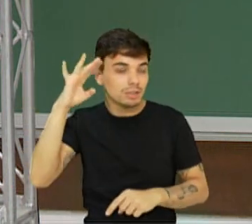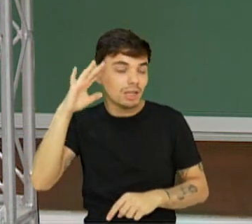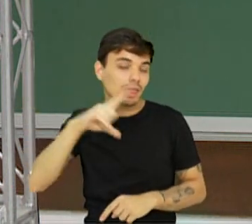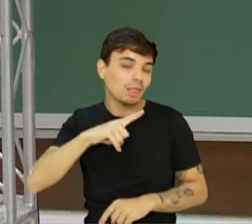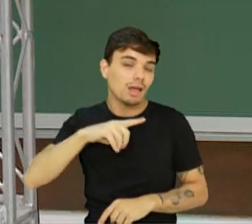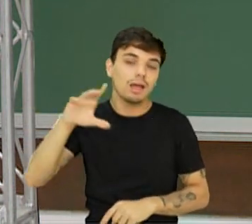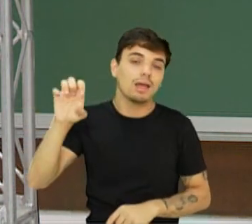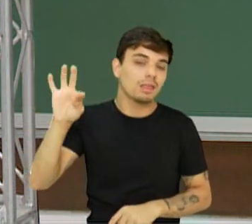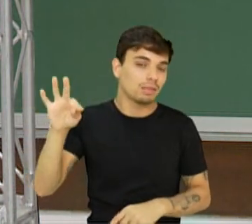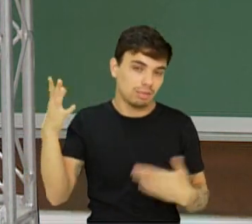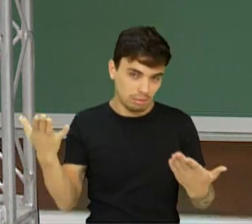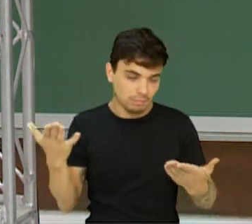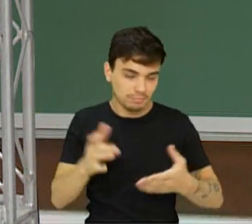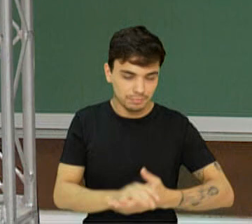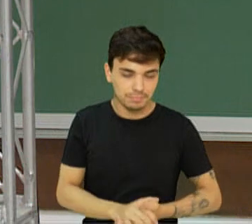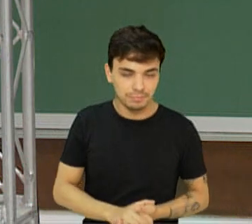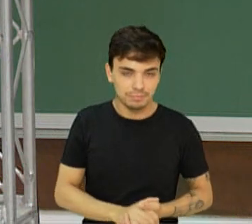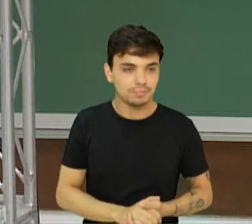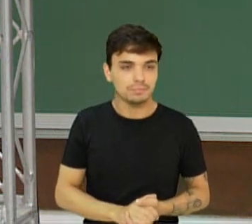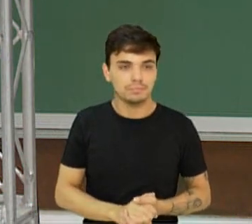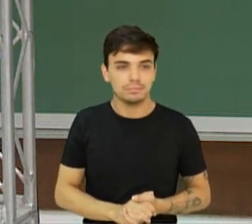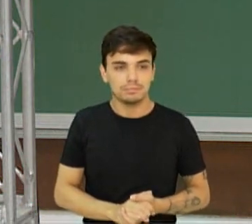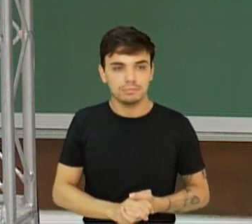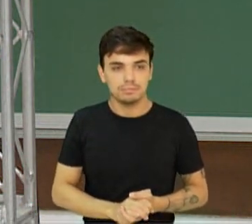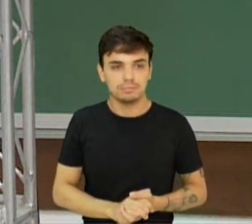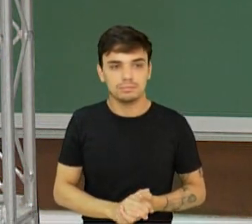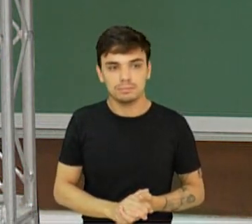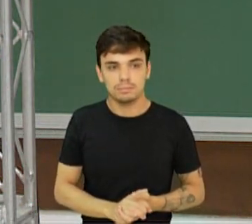vai poder conversar. Então é o seguinte, ó,